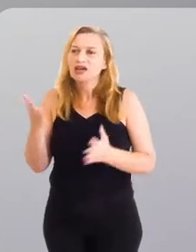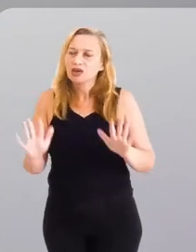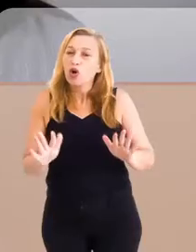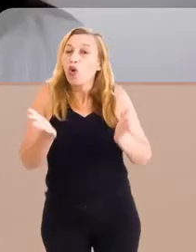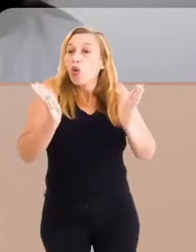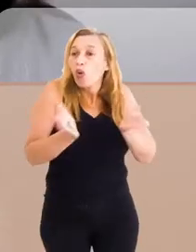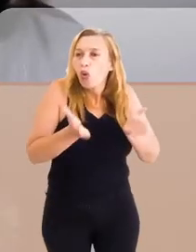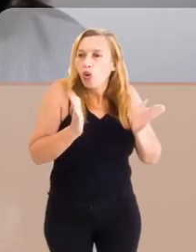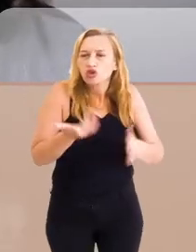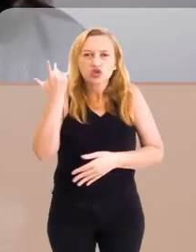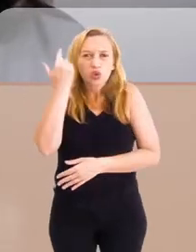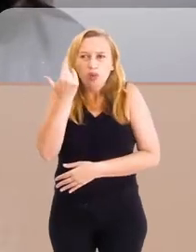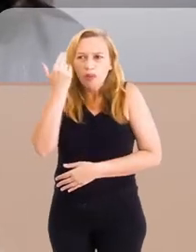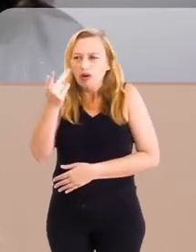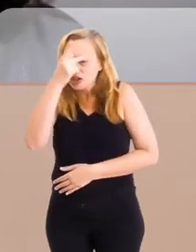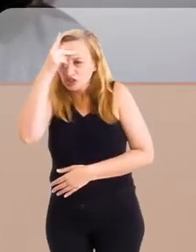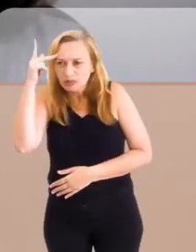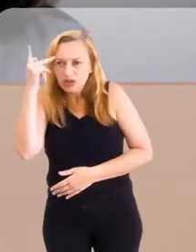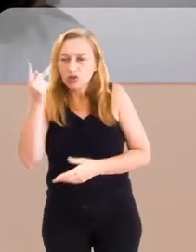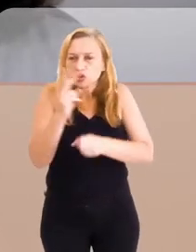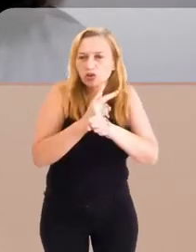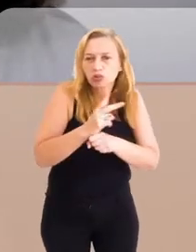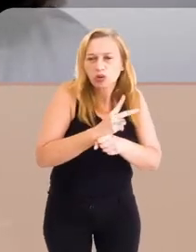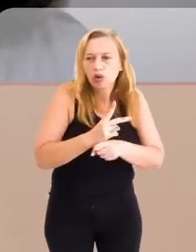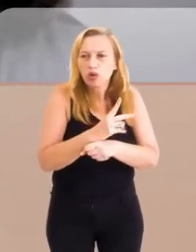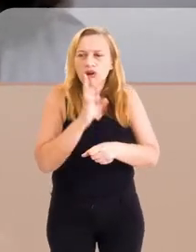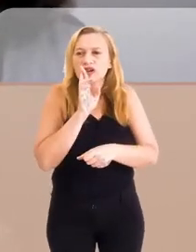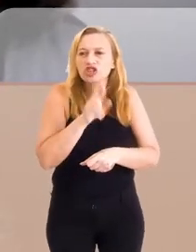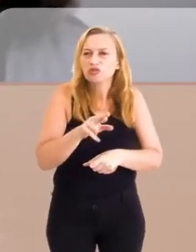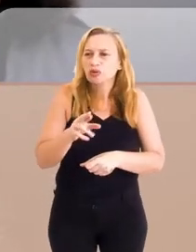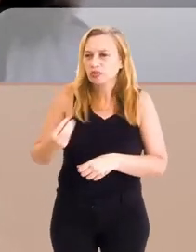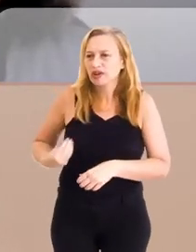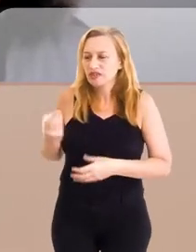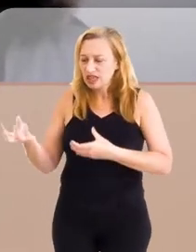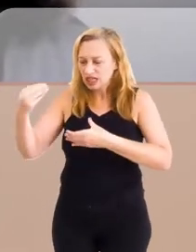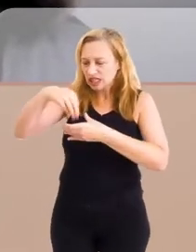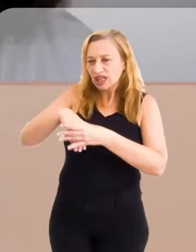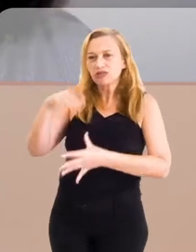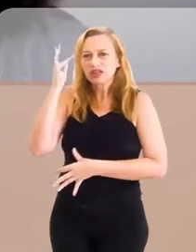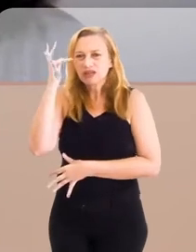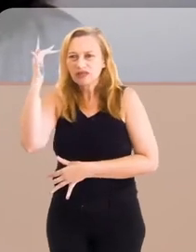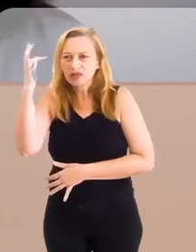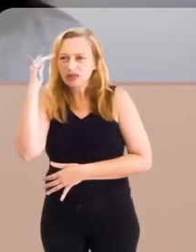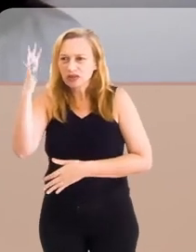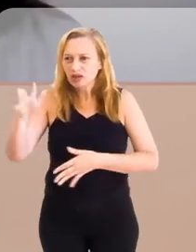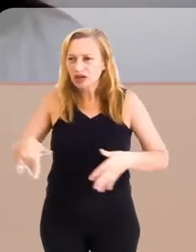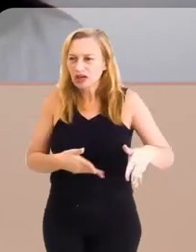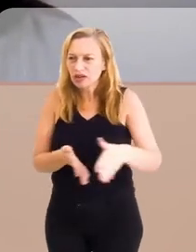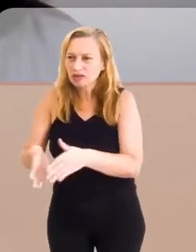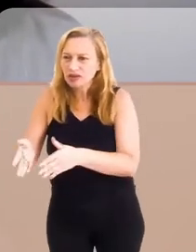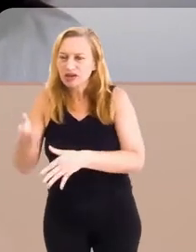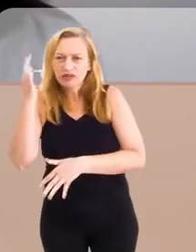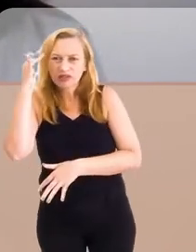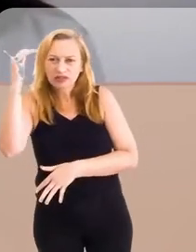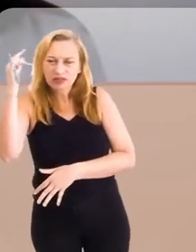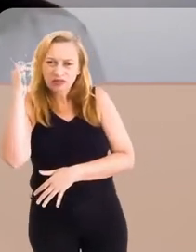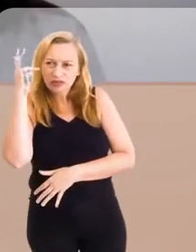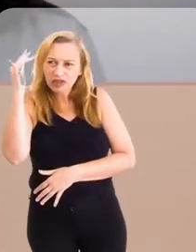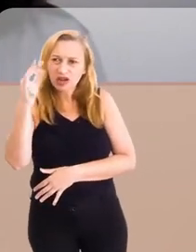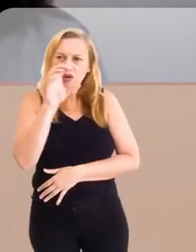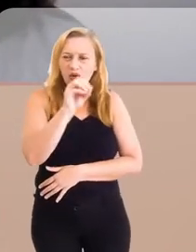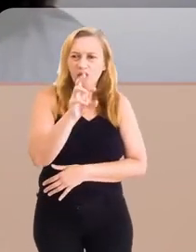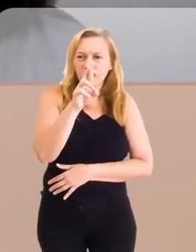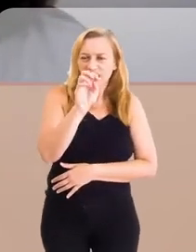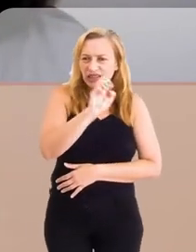intelectual. Tanto que hoje é comum que as pessoas que procurem respostas para a vida dentro da filosofia acabem se inclinando para a